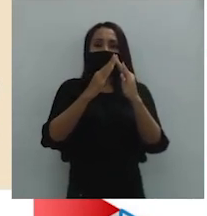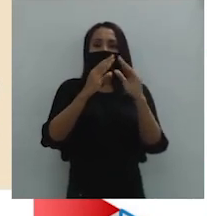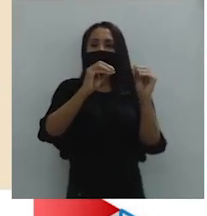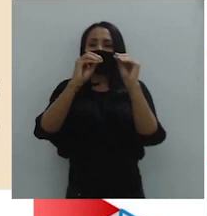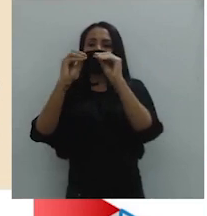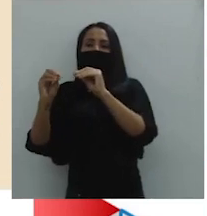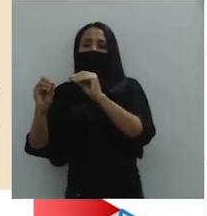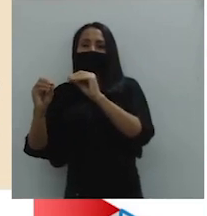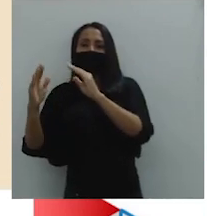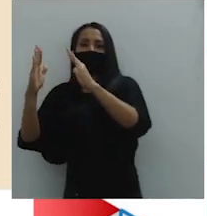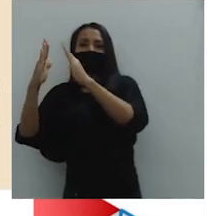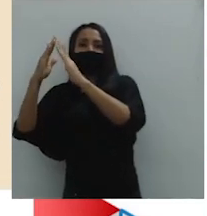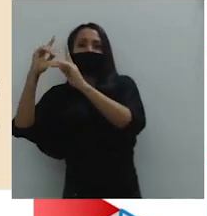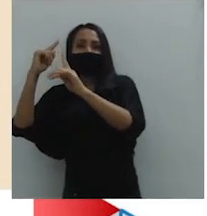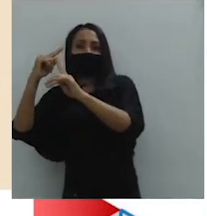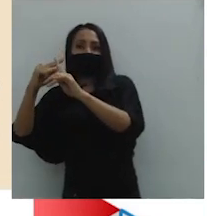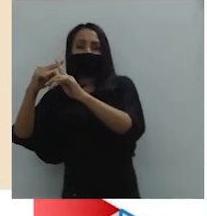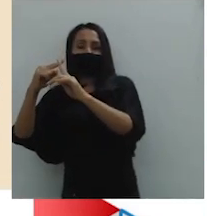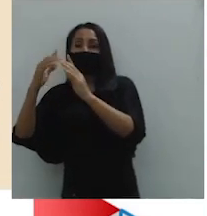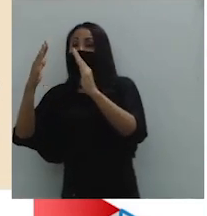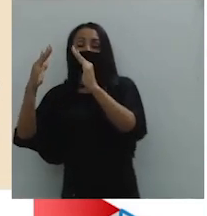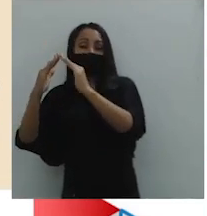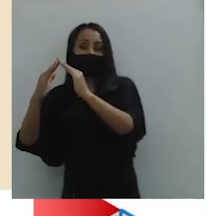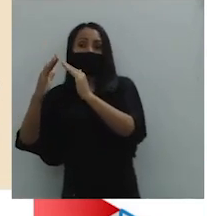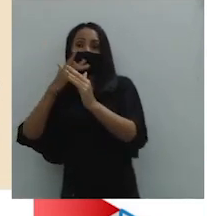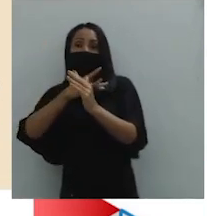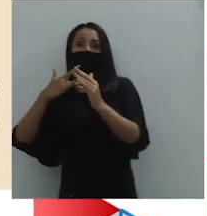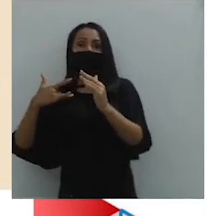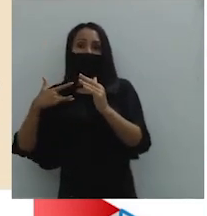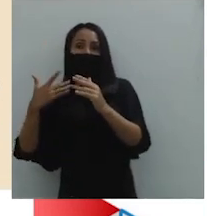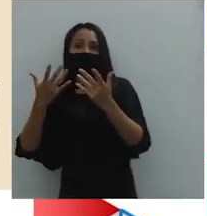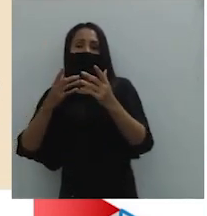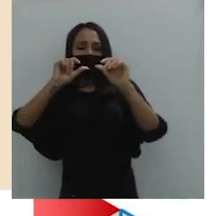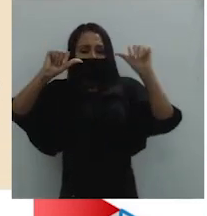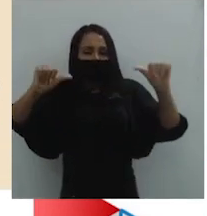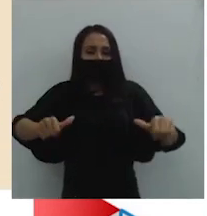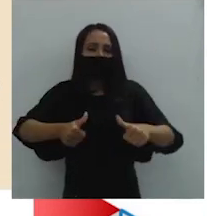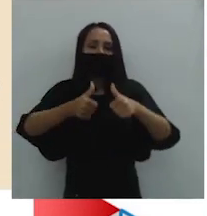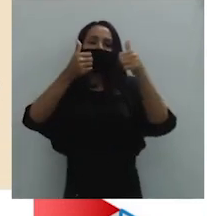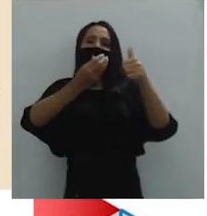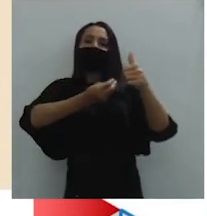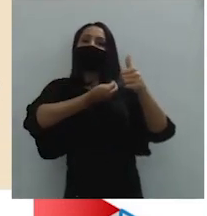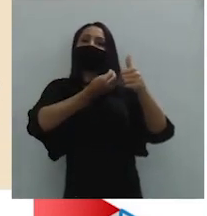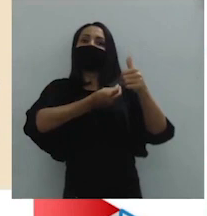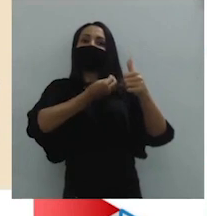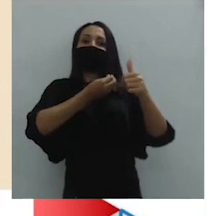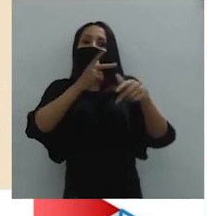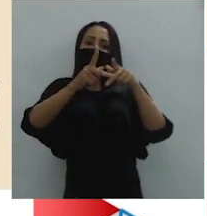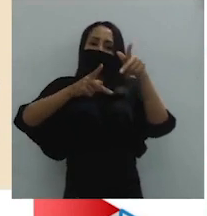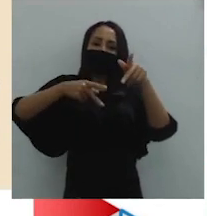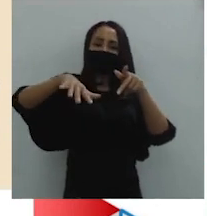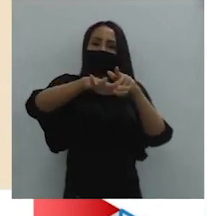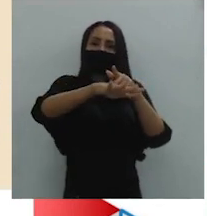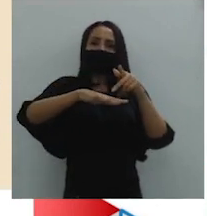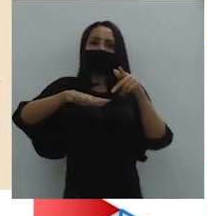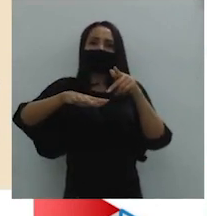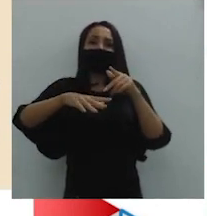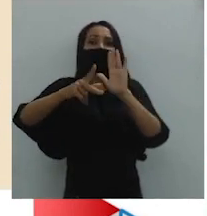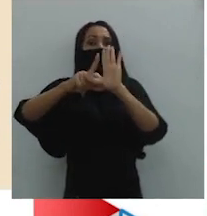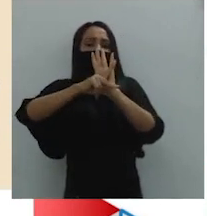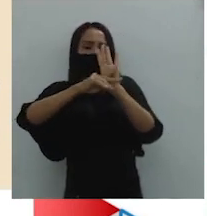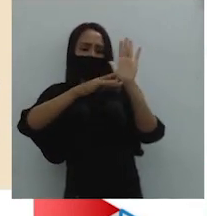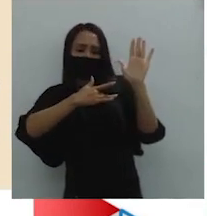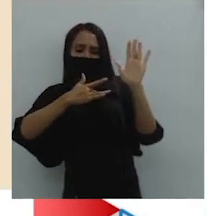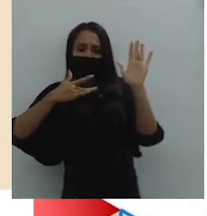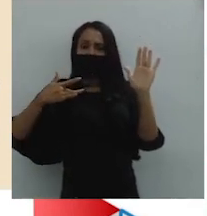saúde, certo? A melhoria nas condições de vida da população, a melhoria da própria